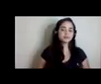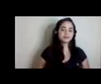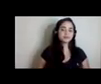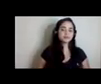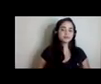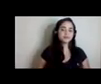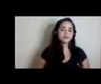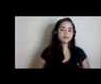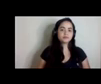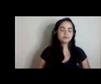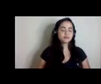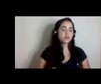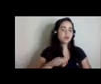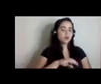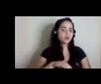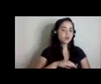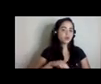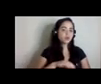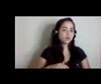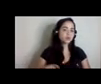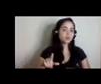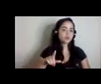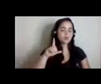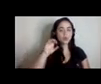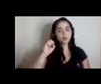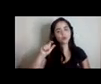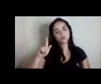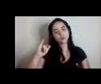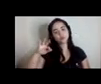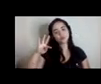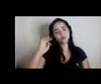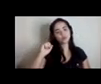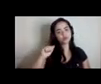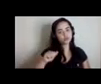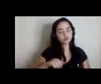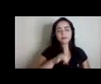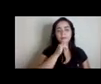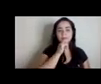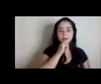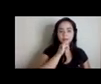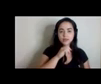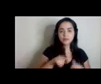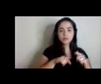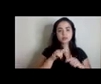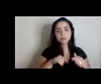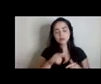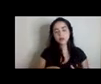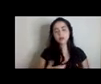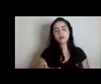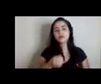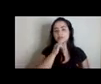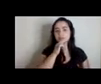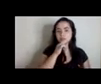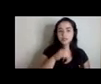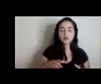no curso de logística, por exemplo, trabalhar com exemplos, né, do campo semântico